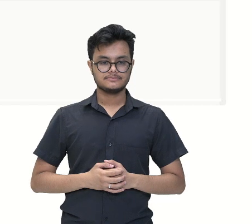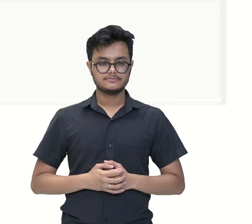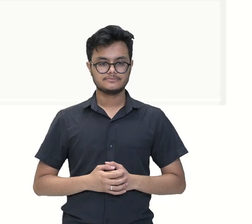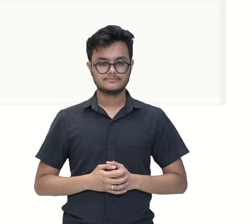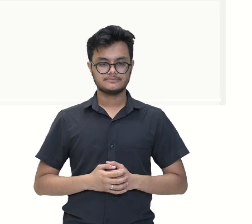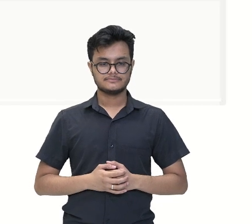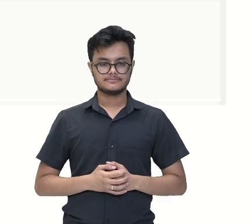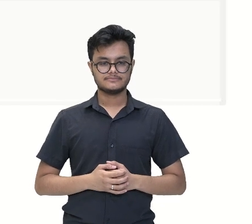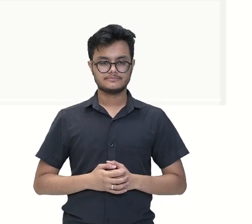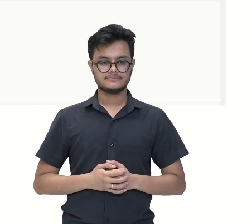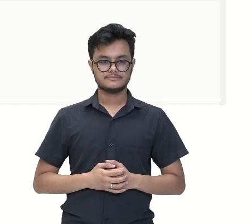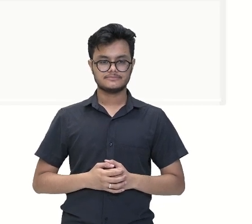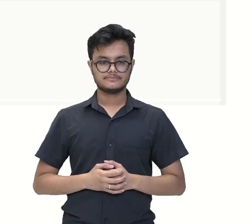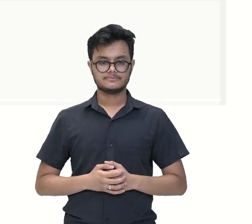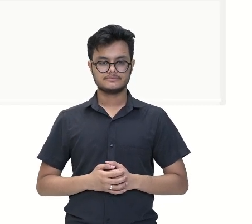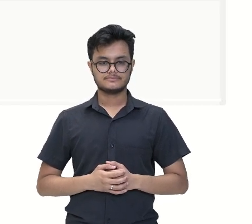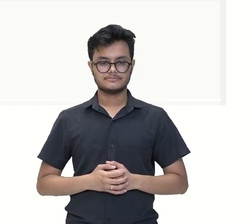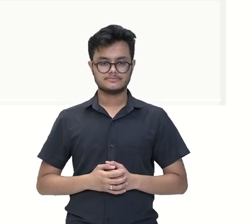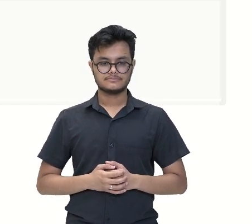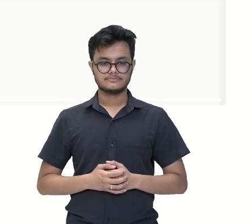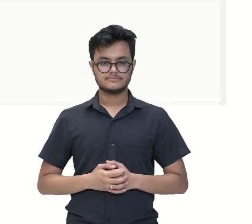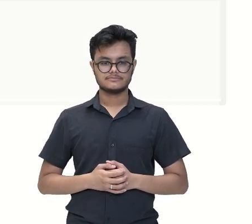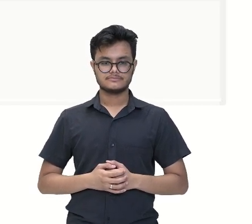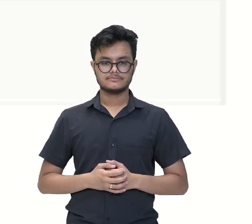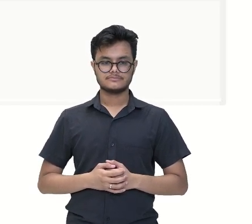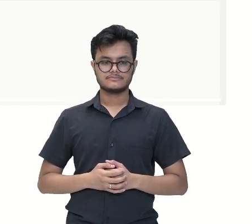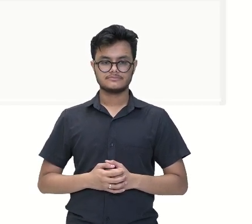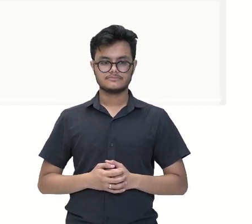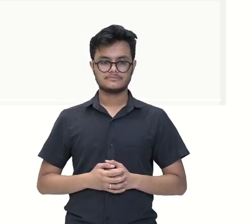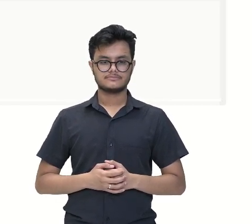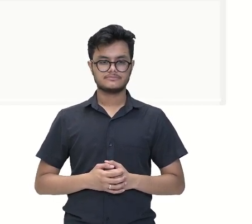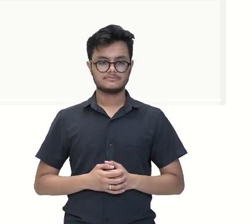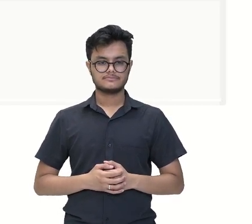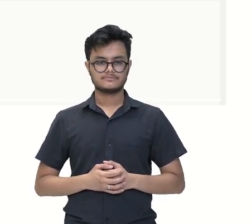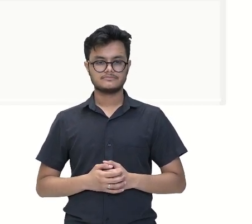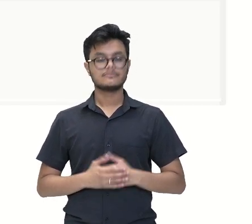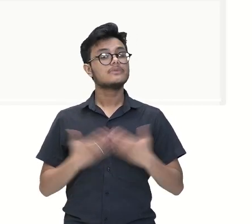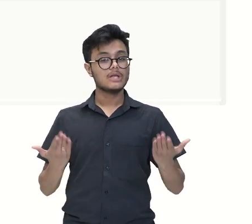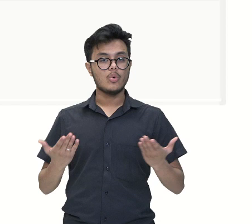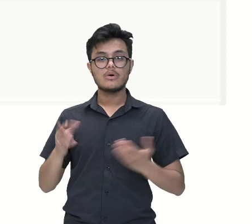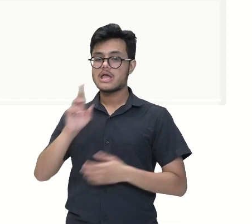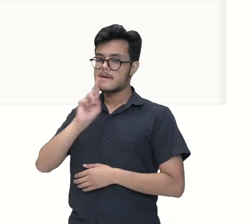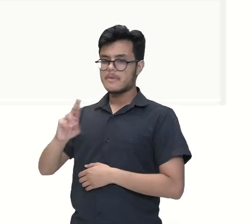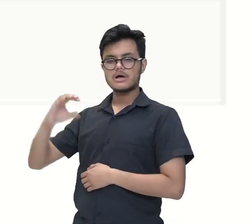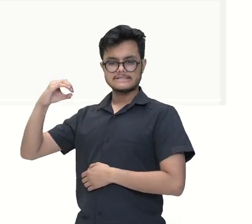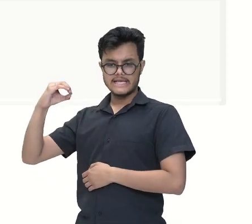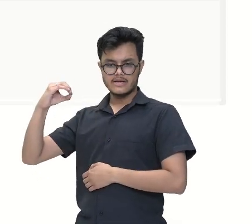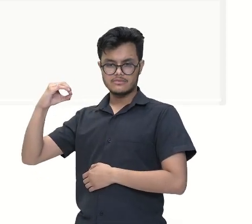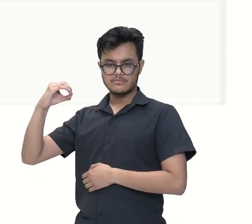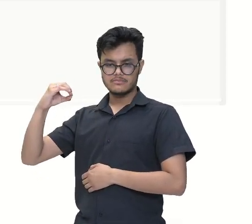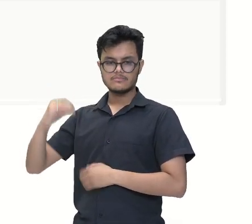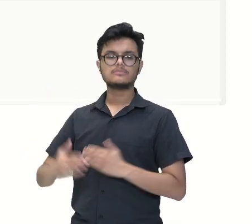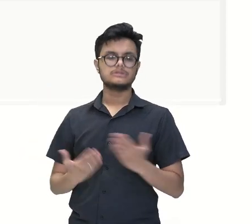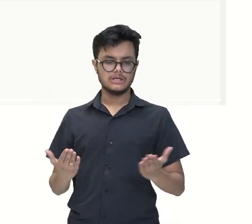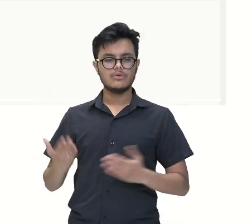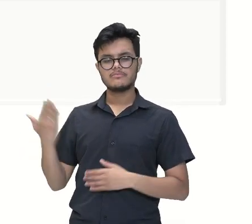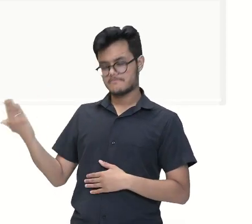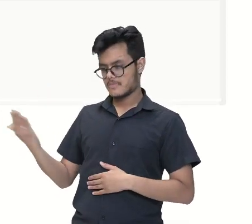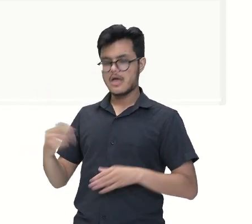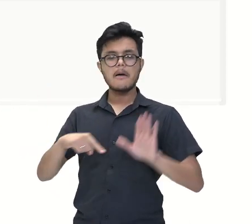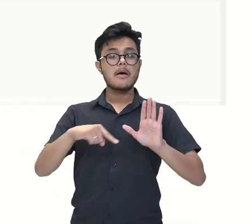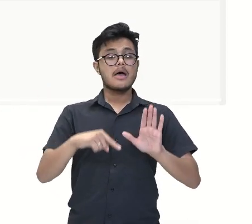4x, menos 2, e vamos igualar a zero. Então vai ficar menos x ao